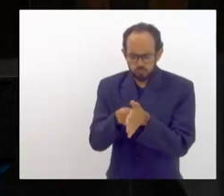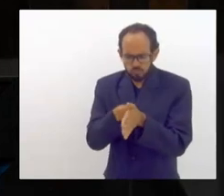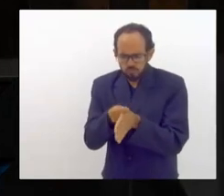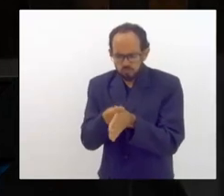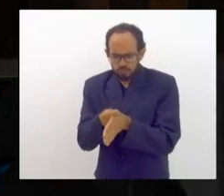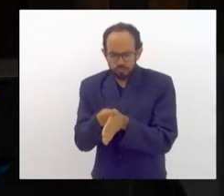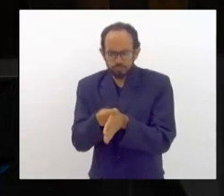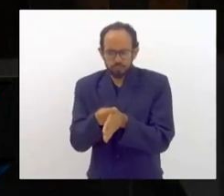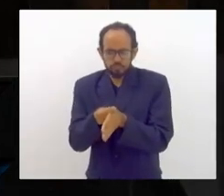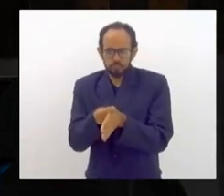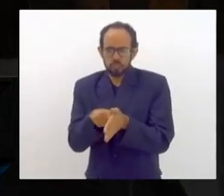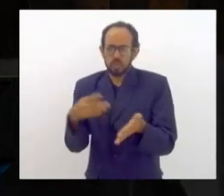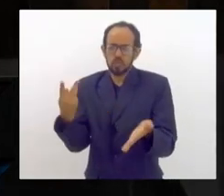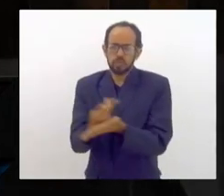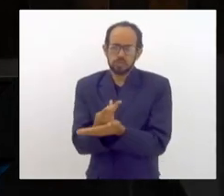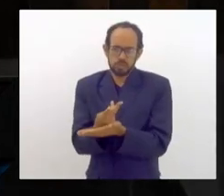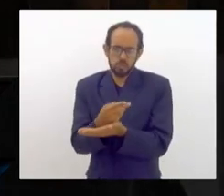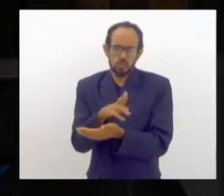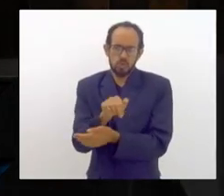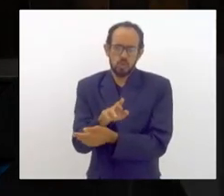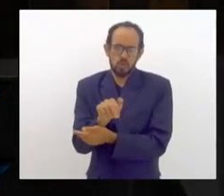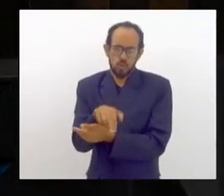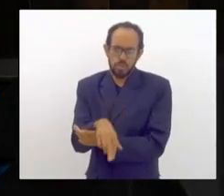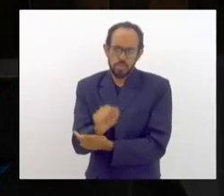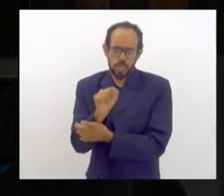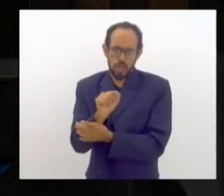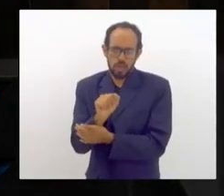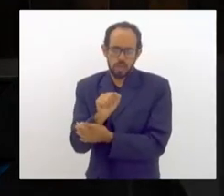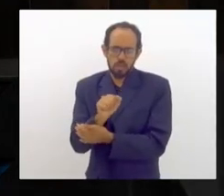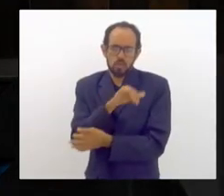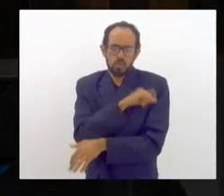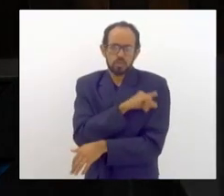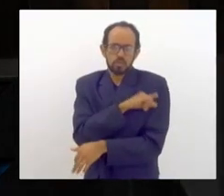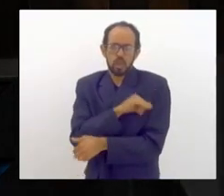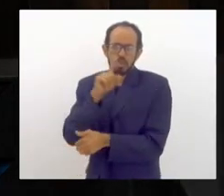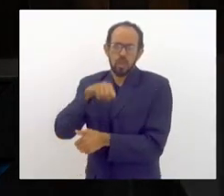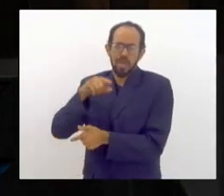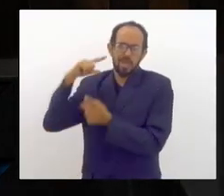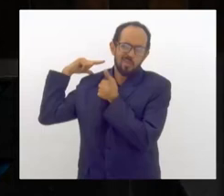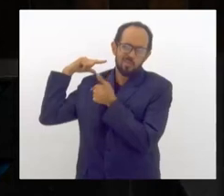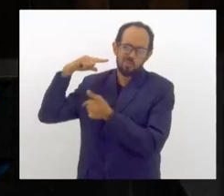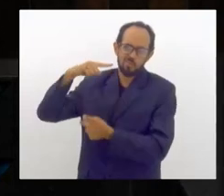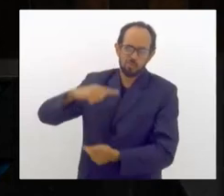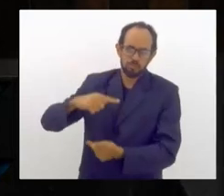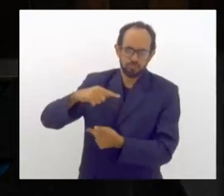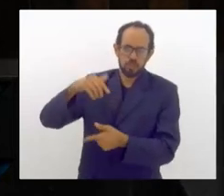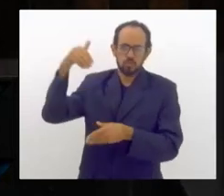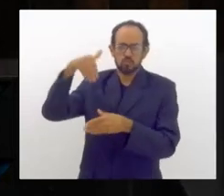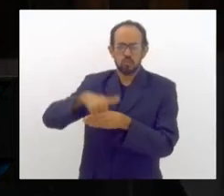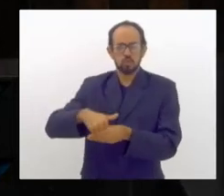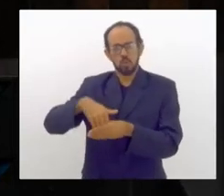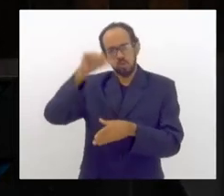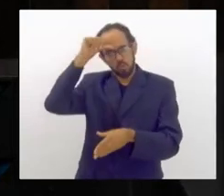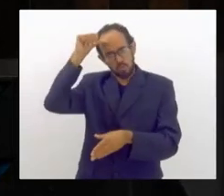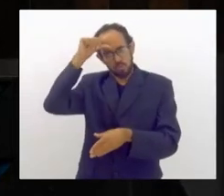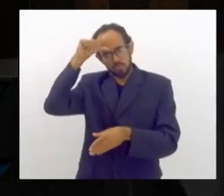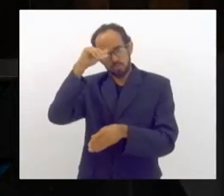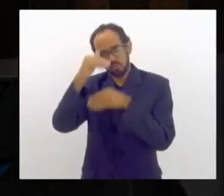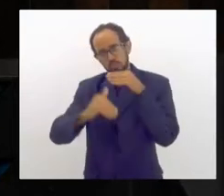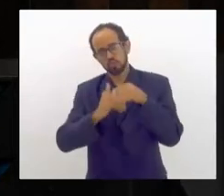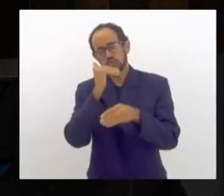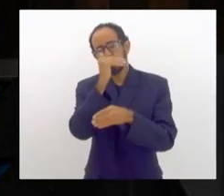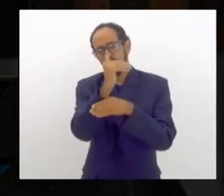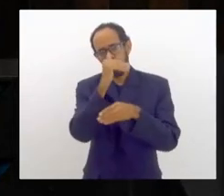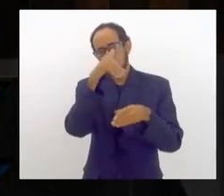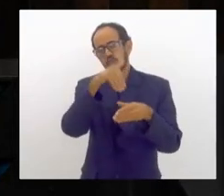das urnas. O Rio de Janeiro é conservador, o Rio de Janeiro elegeu Cláudio Castro como governador com a votação recorde nesse estado e,